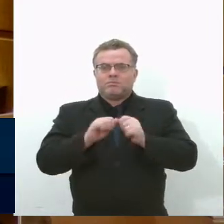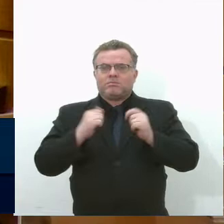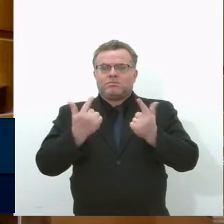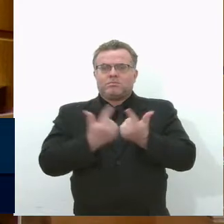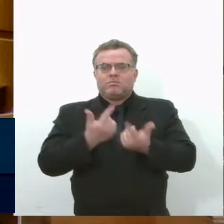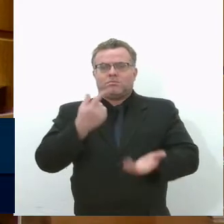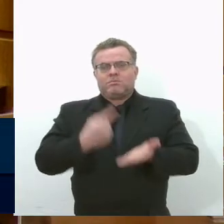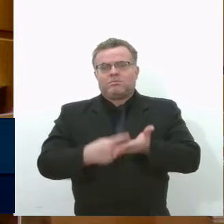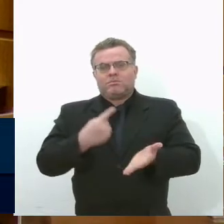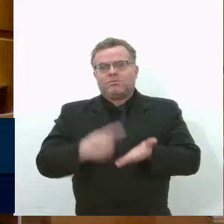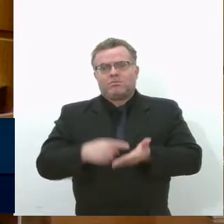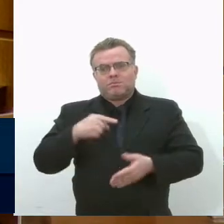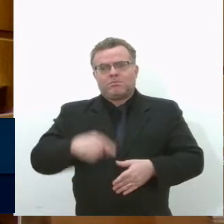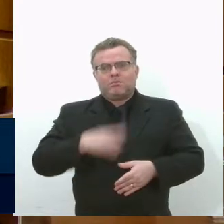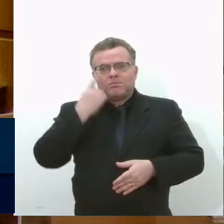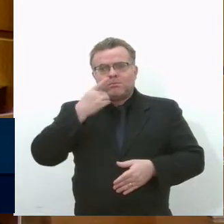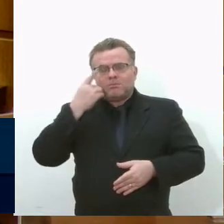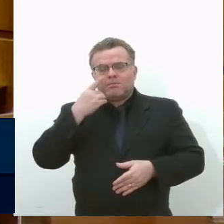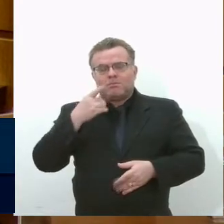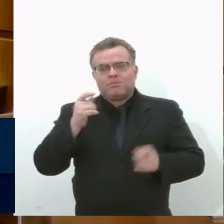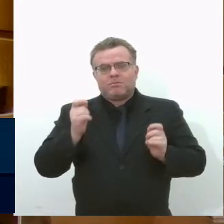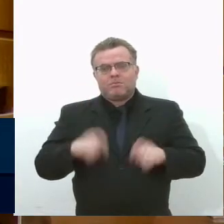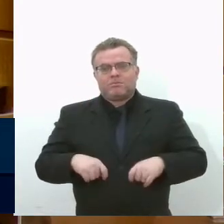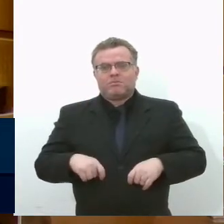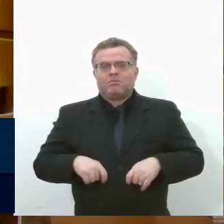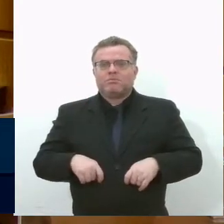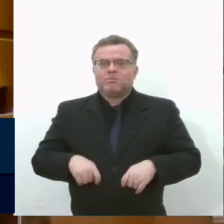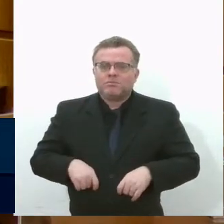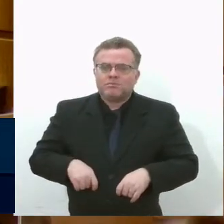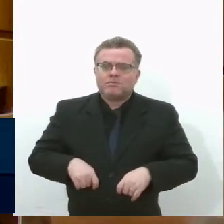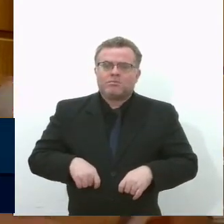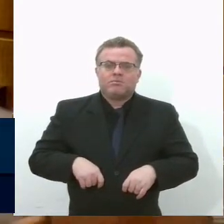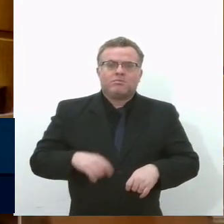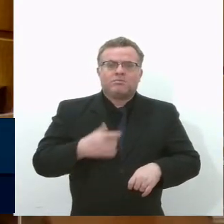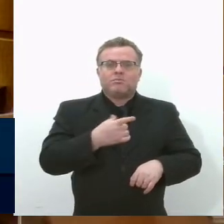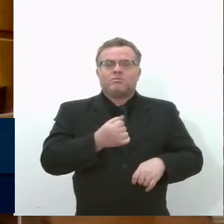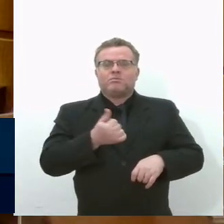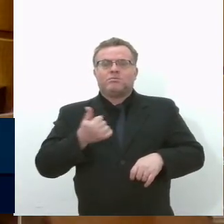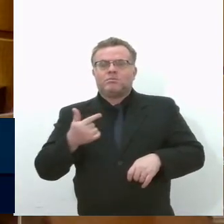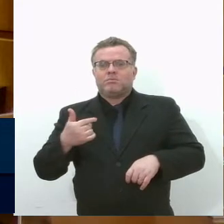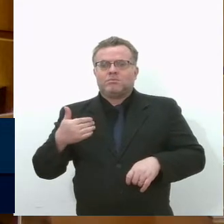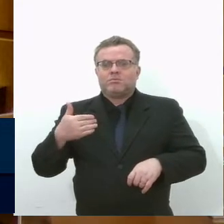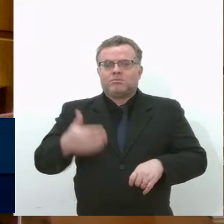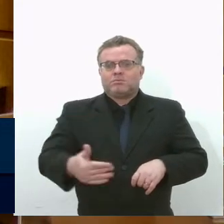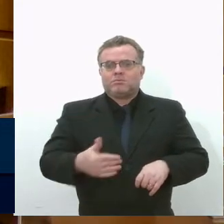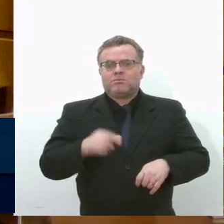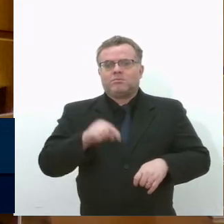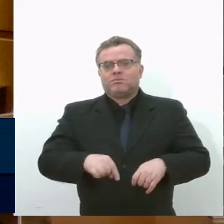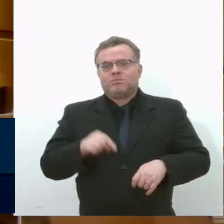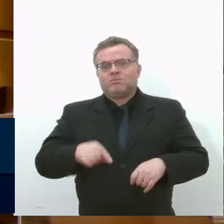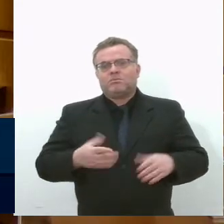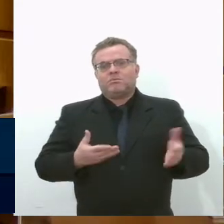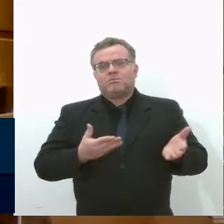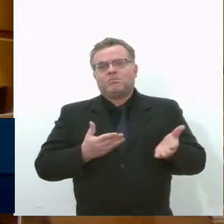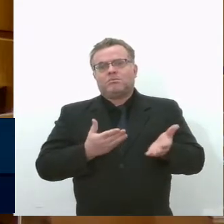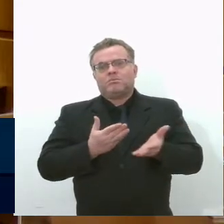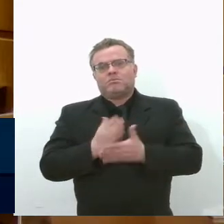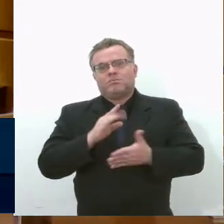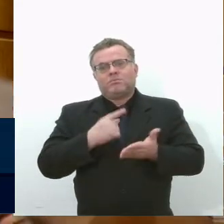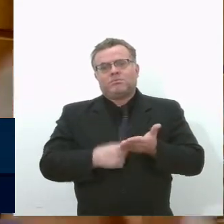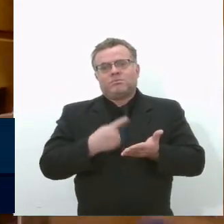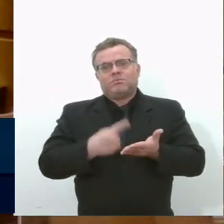resolver. Em 2012, a Assembleia aprovou a realização de um plebiscito que